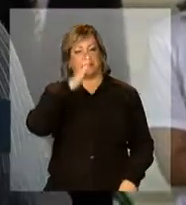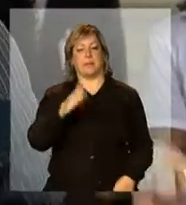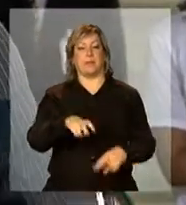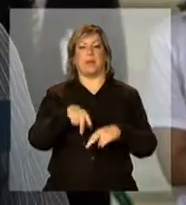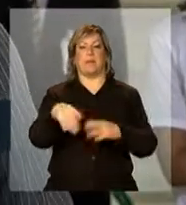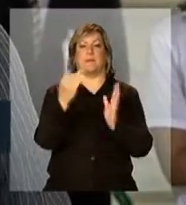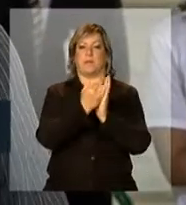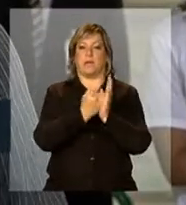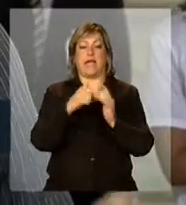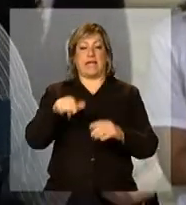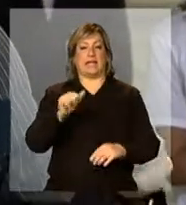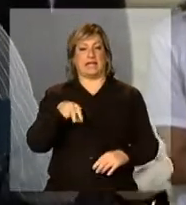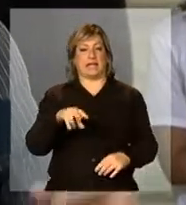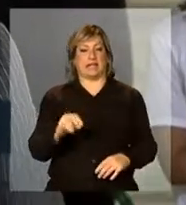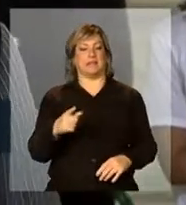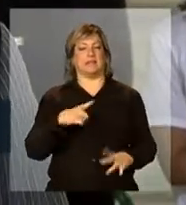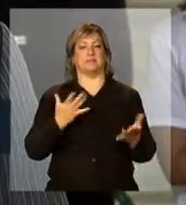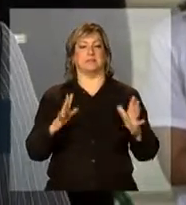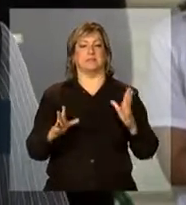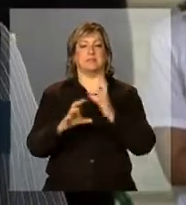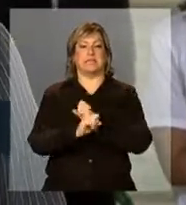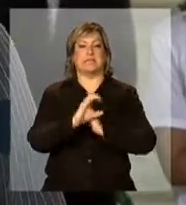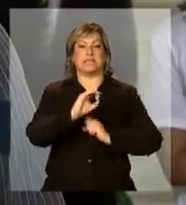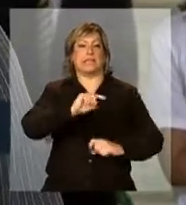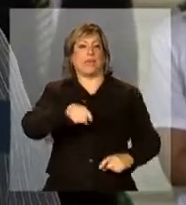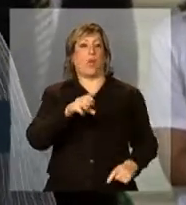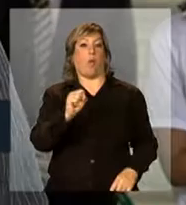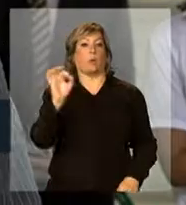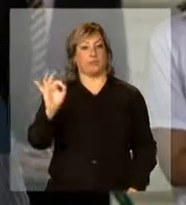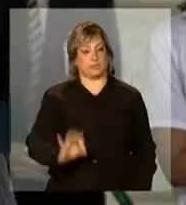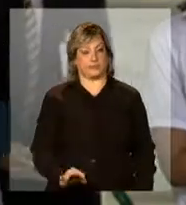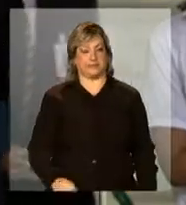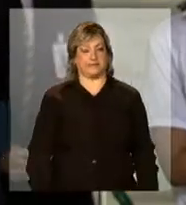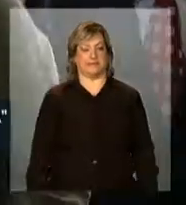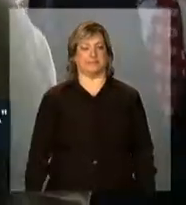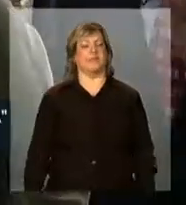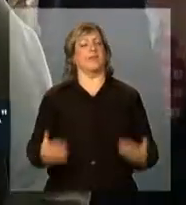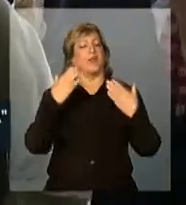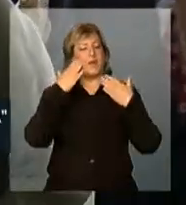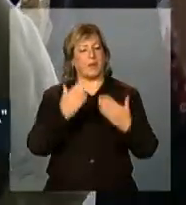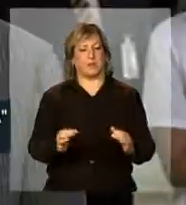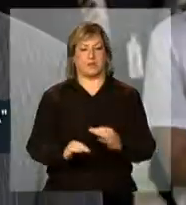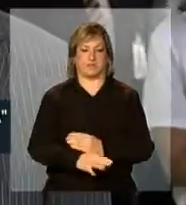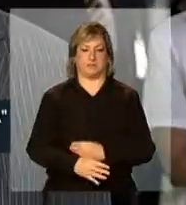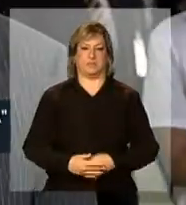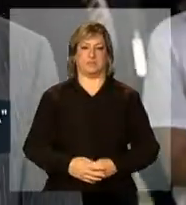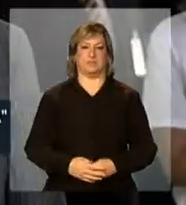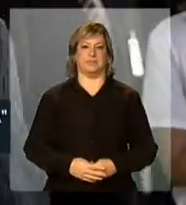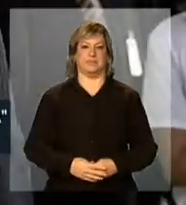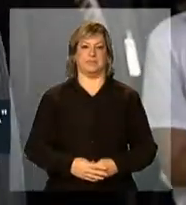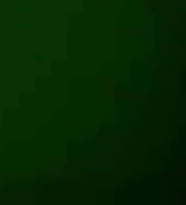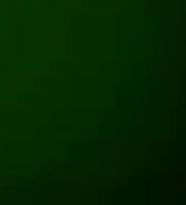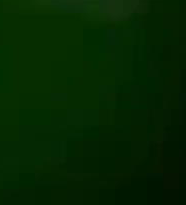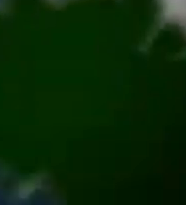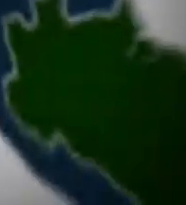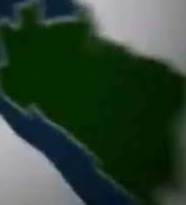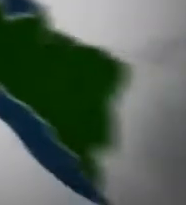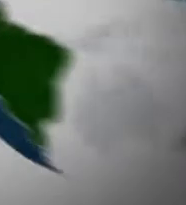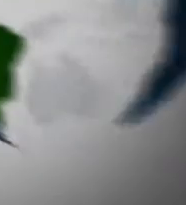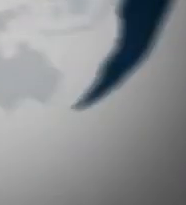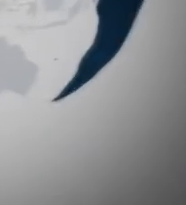programa, este ano, de aproximadamente 0,8%. Muito obrigada, ministro. Obrigado.